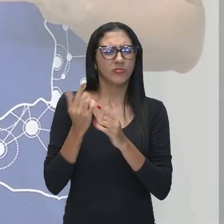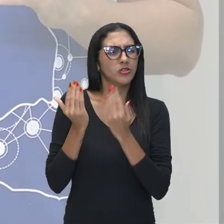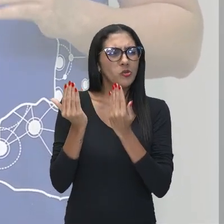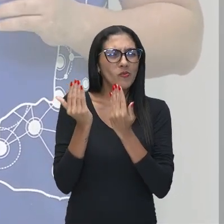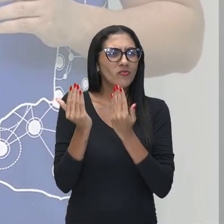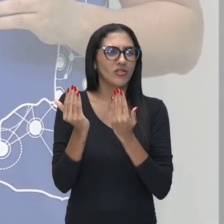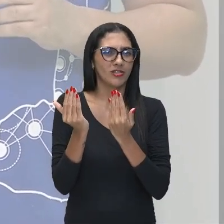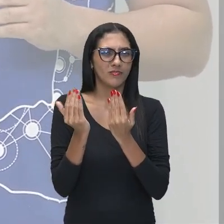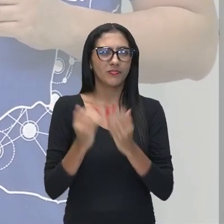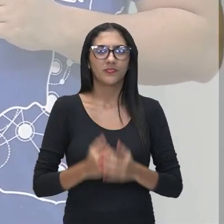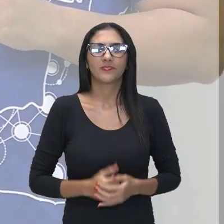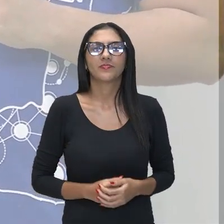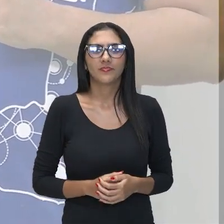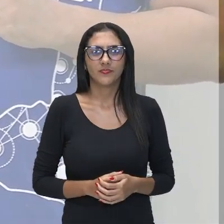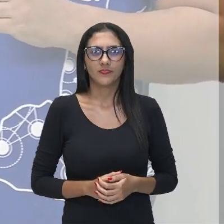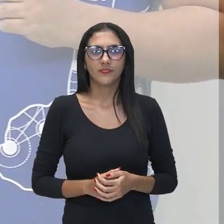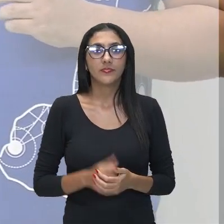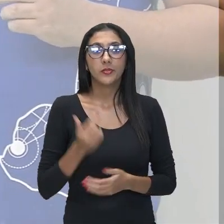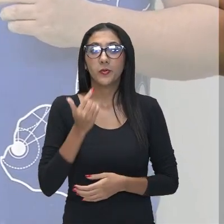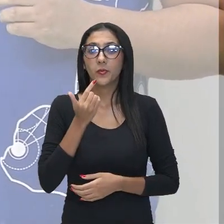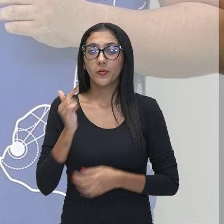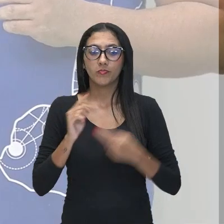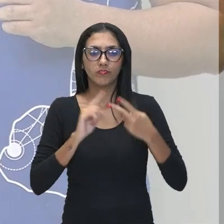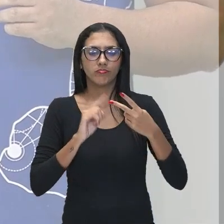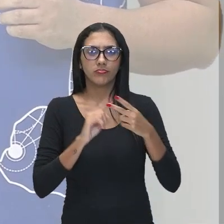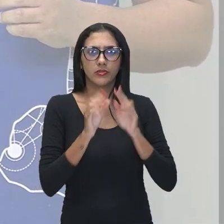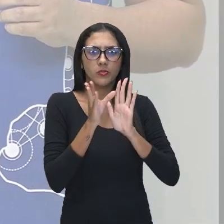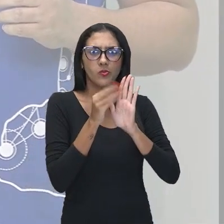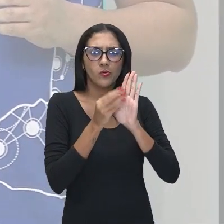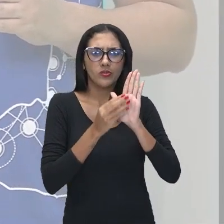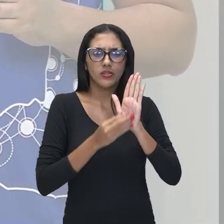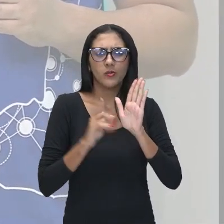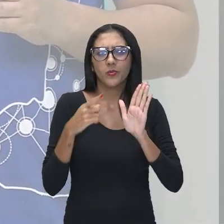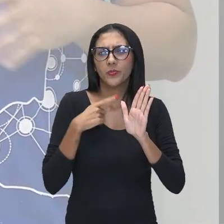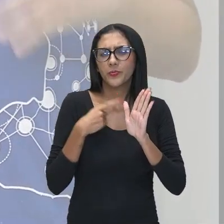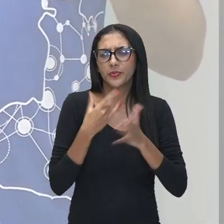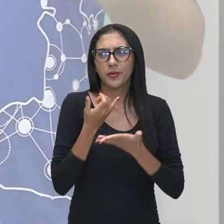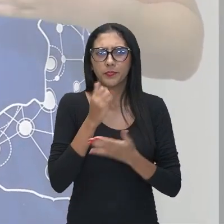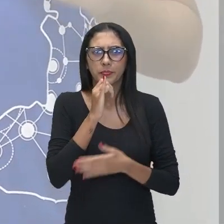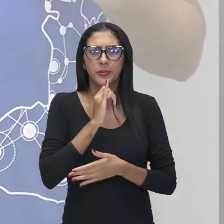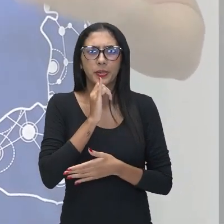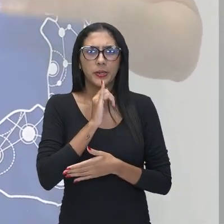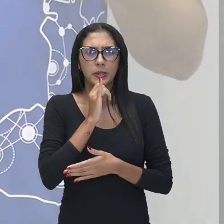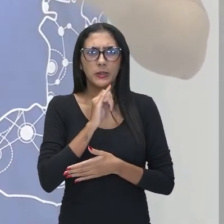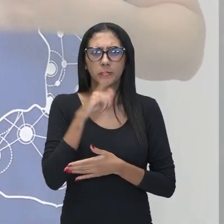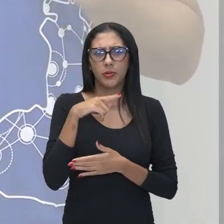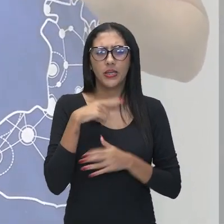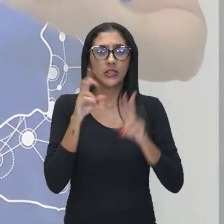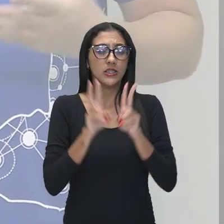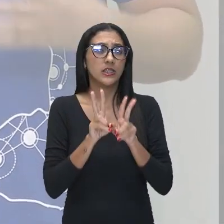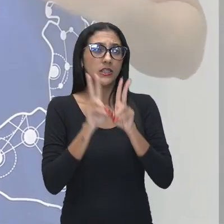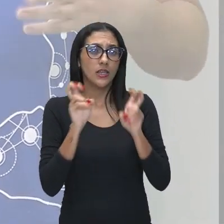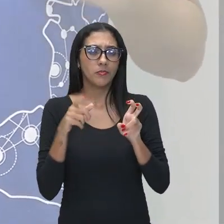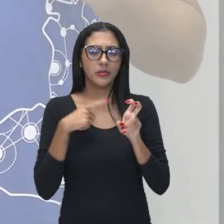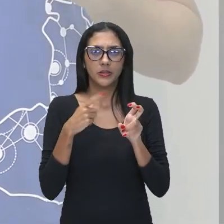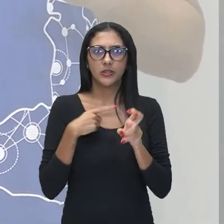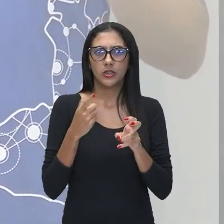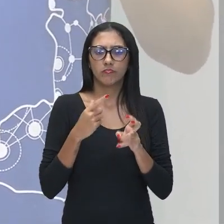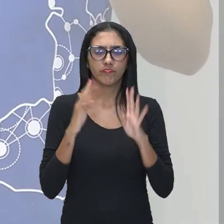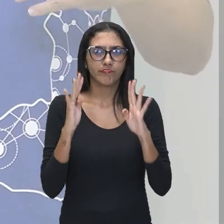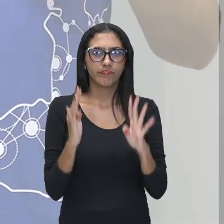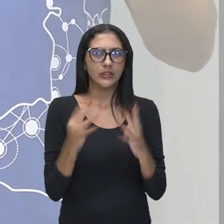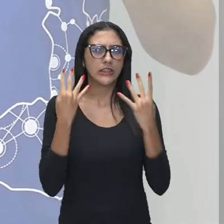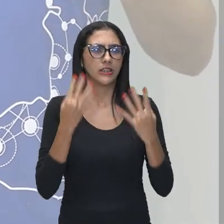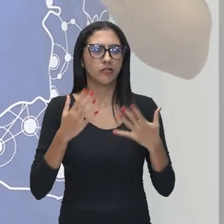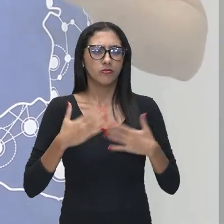ok? Outro ponto, conteúdo apelativo. Percebam que esse conteúdo causa impacto, chama